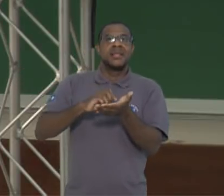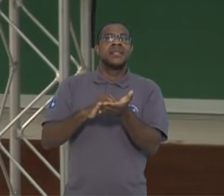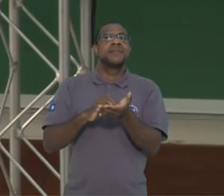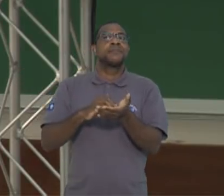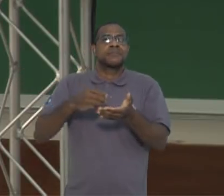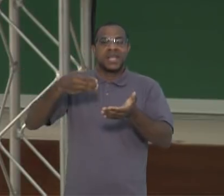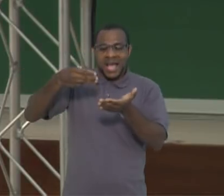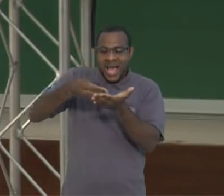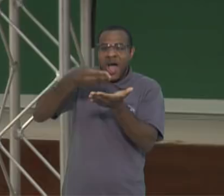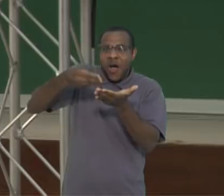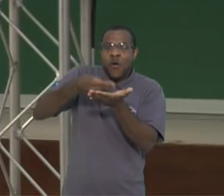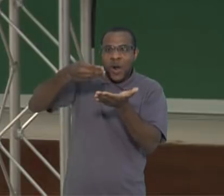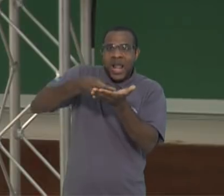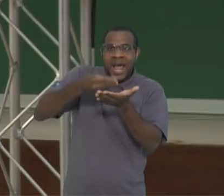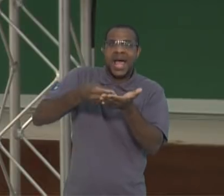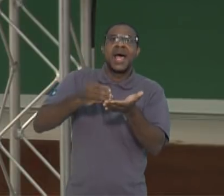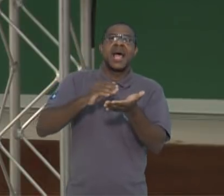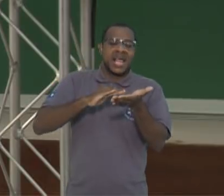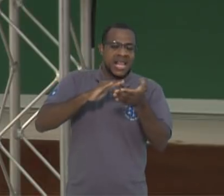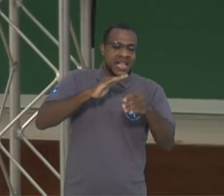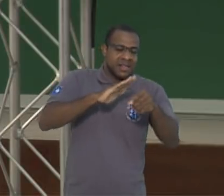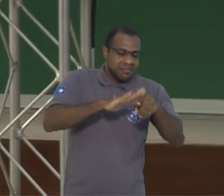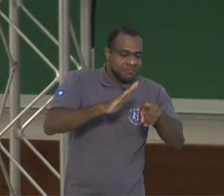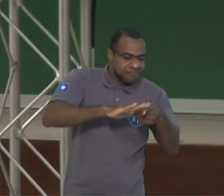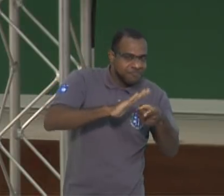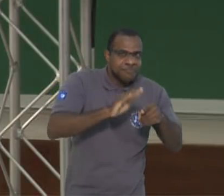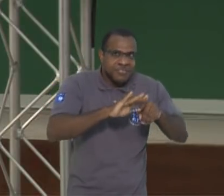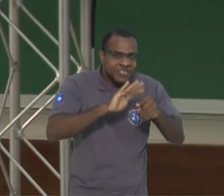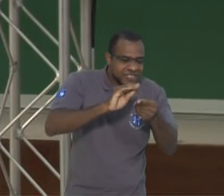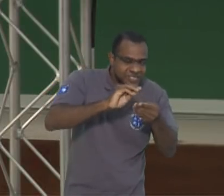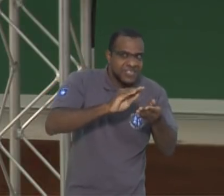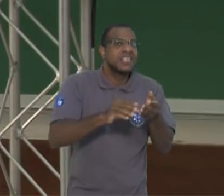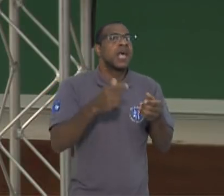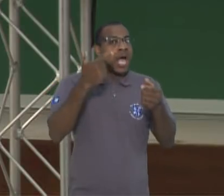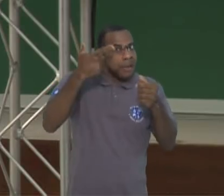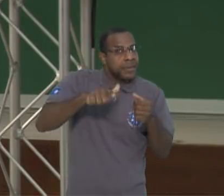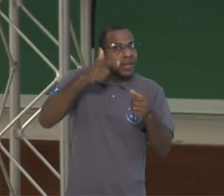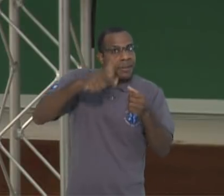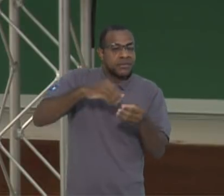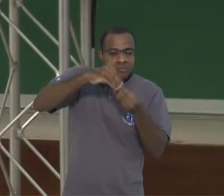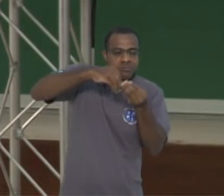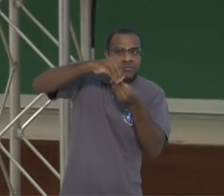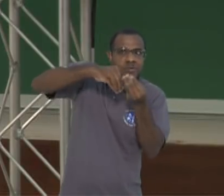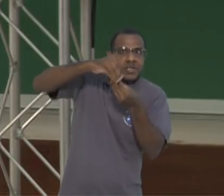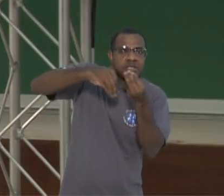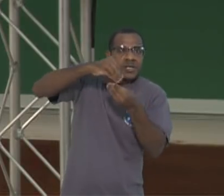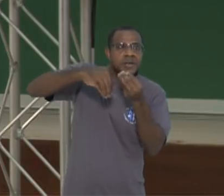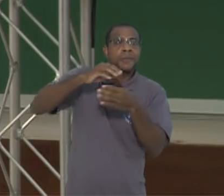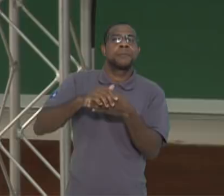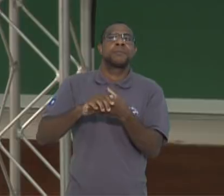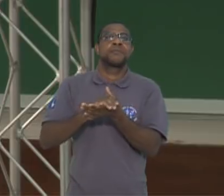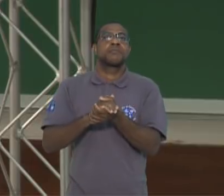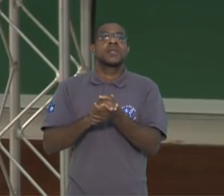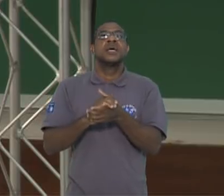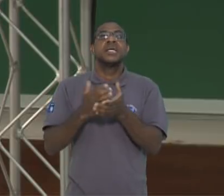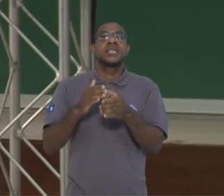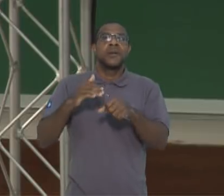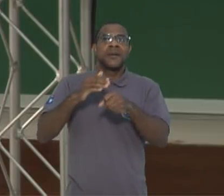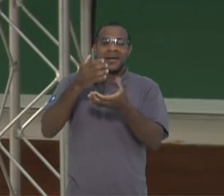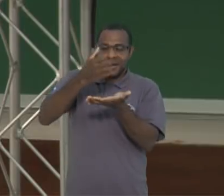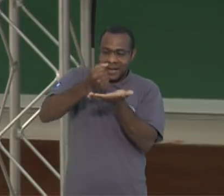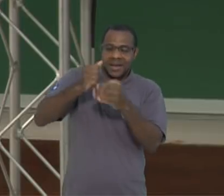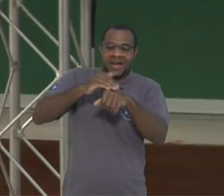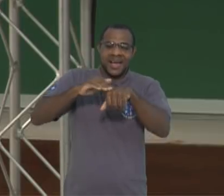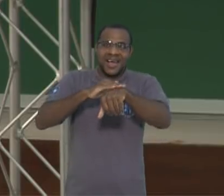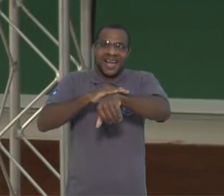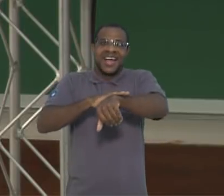lenço umedecido ou eu lavo ela, pego um outro potinho e repito a operação. Hidratante, amido de milho, os dois